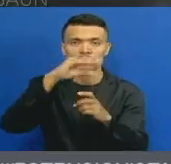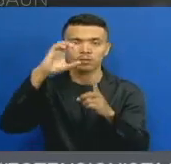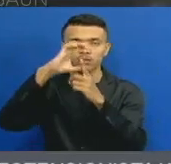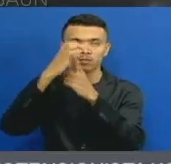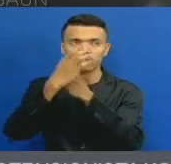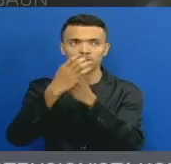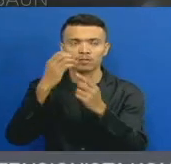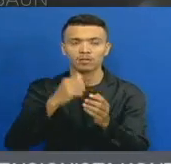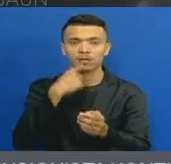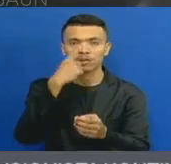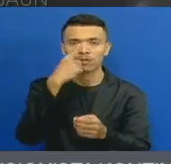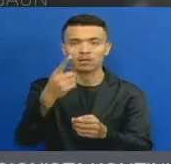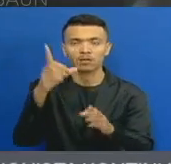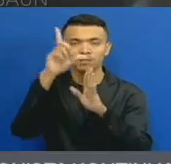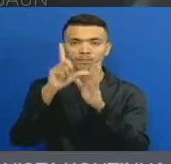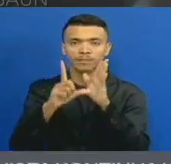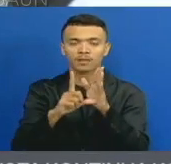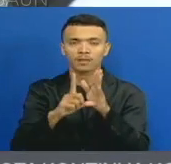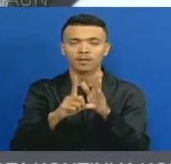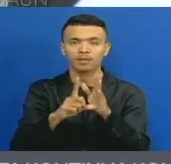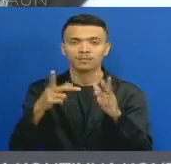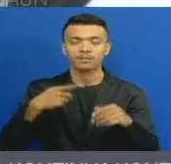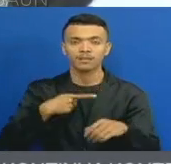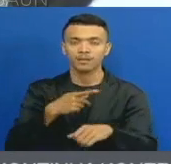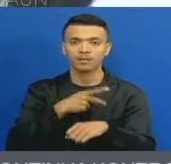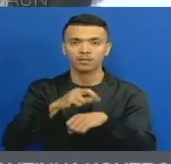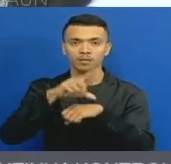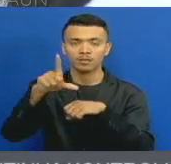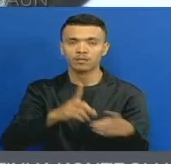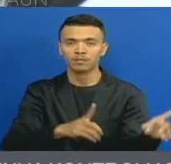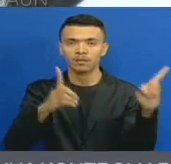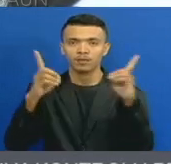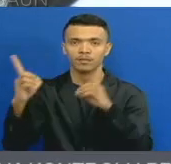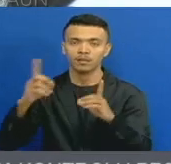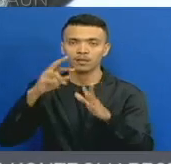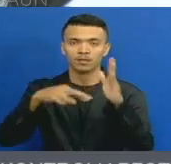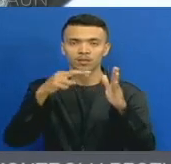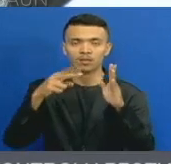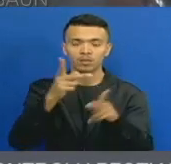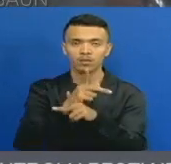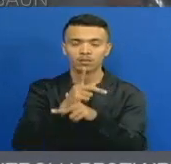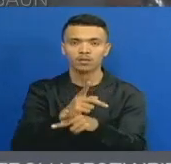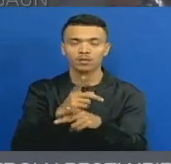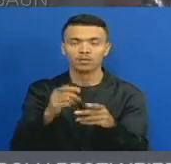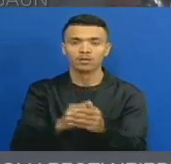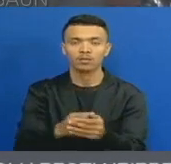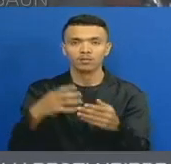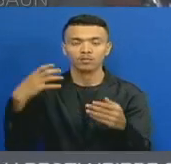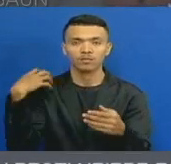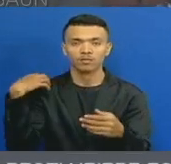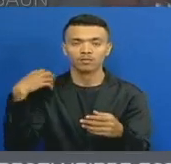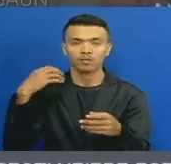Antônio Berger Hateden, decreto-lei ne RASIC, Parlamento Nacional maca cria ato regula no protege. Cantor inclui